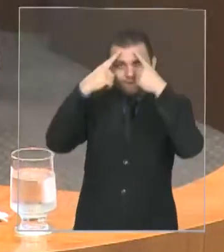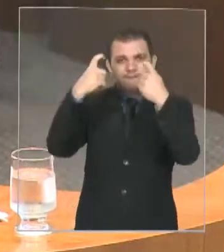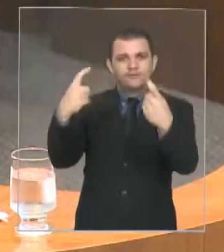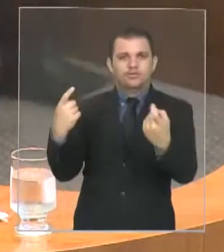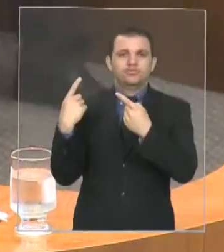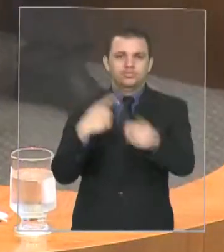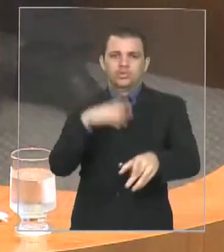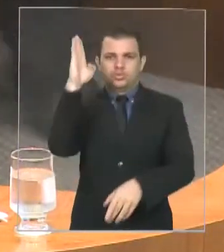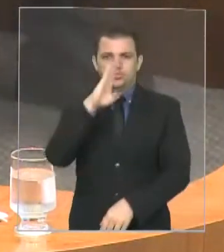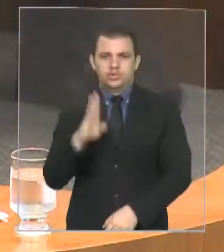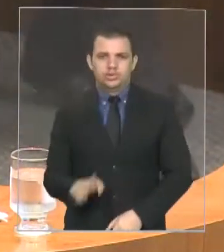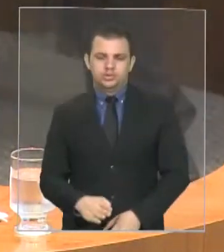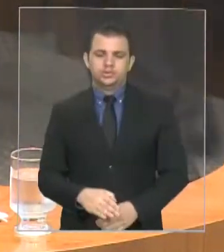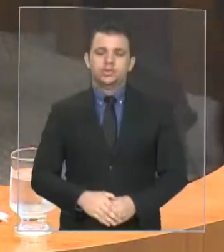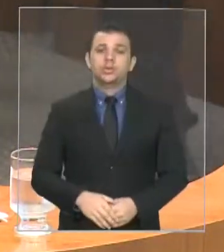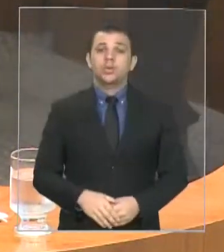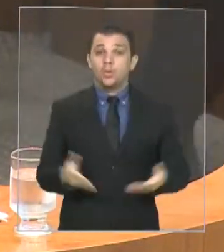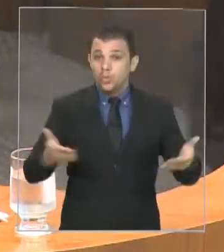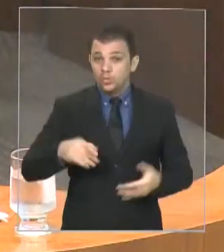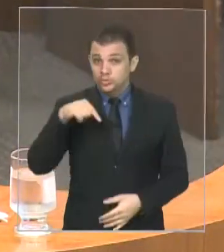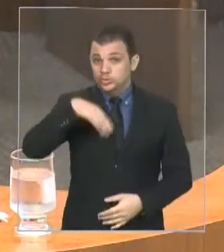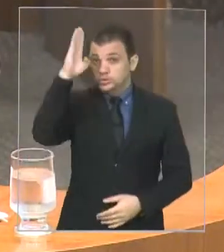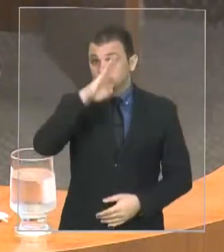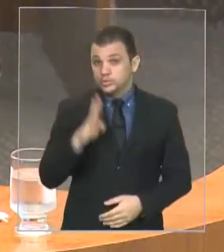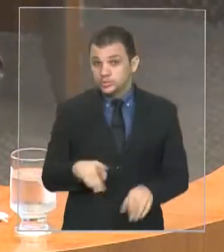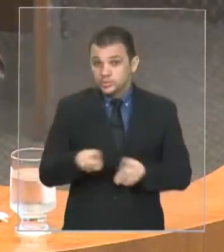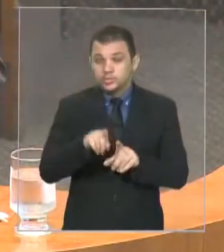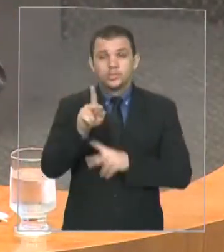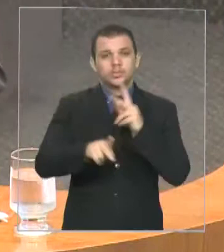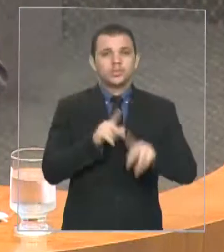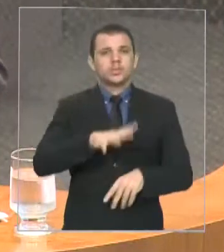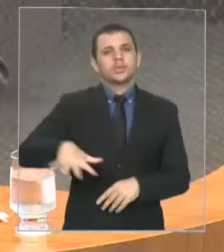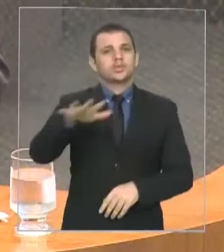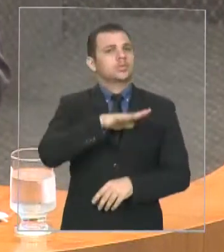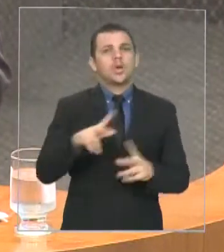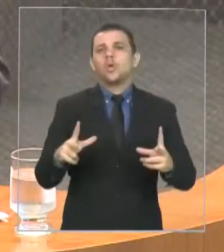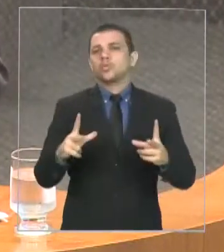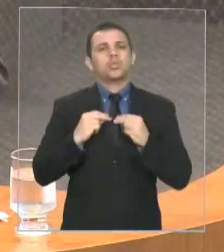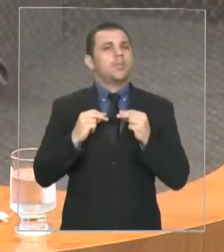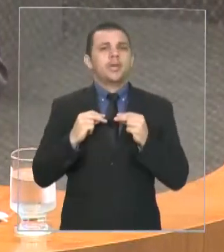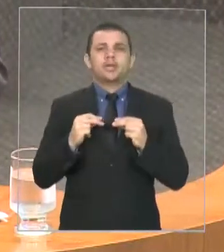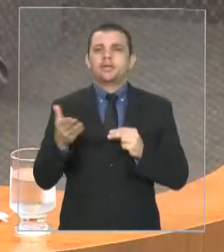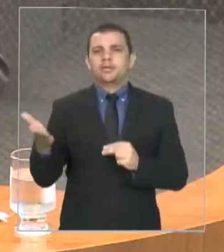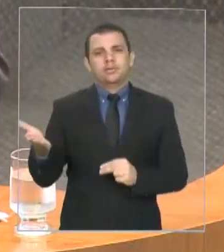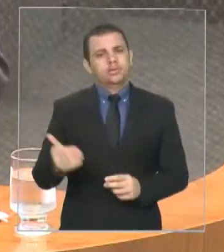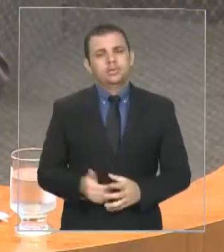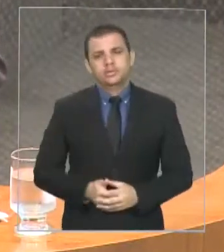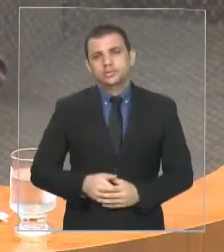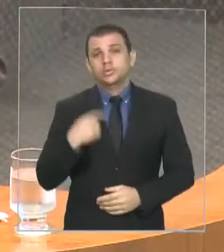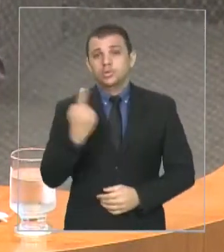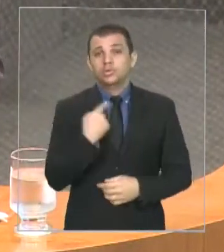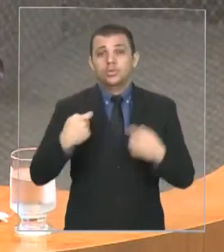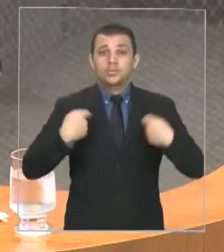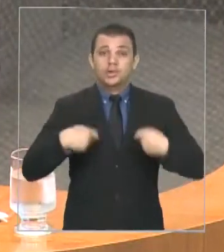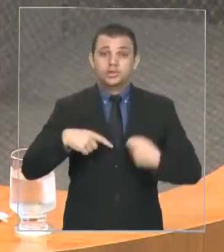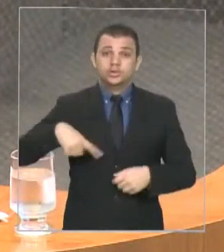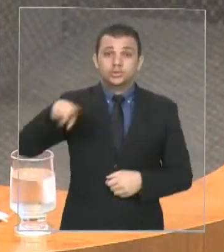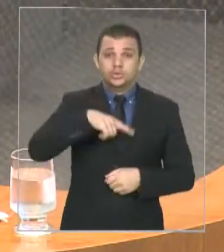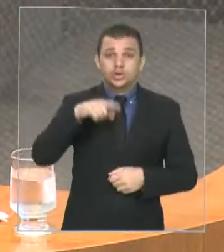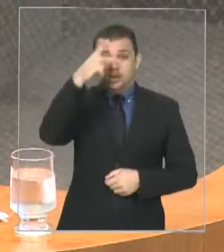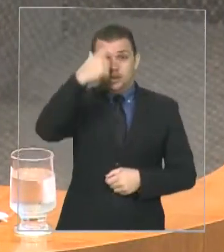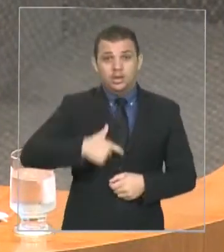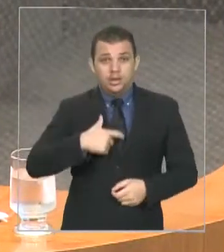o Brasil e o povo brasileiro não merece isso. E cabe a nós, representantes do